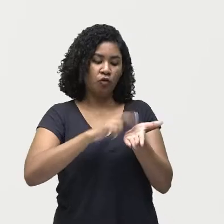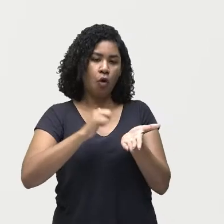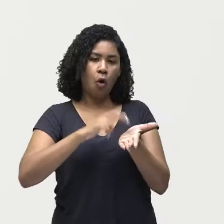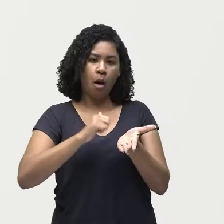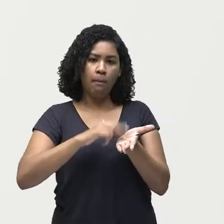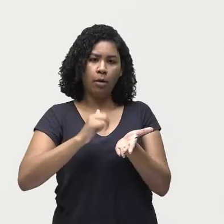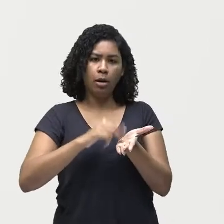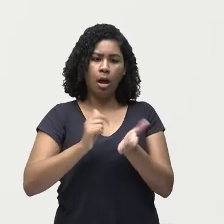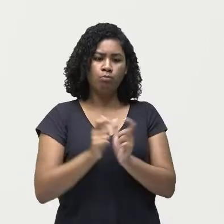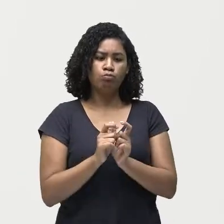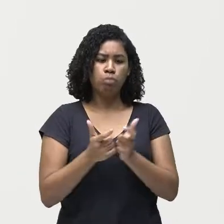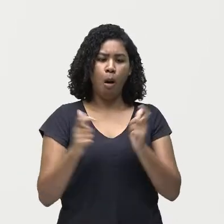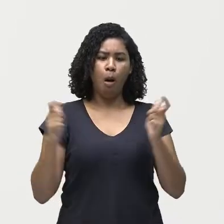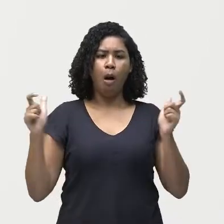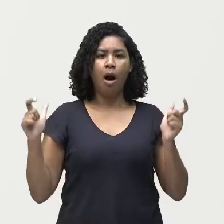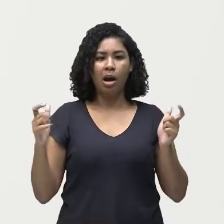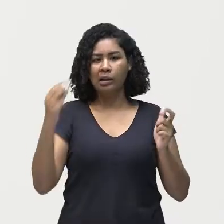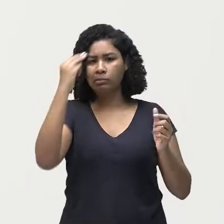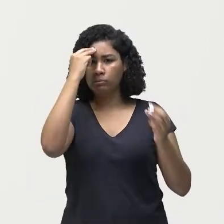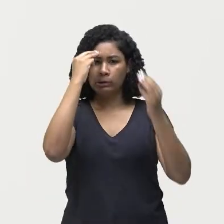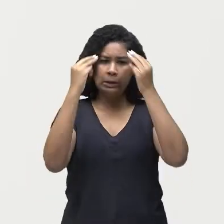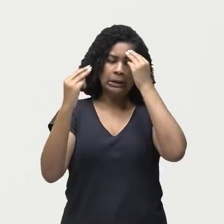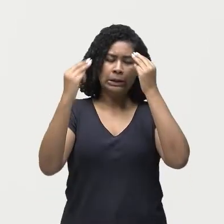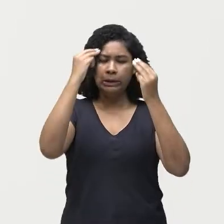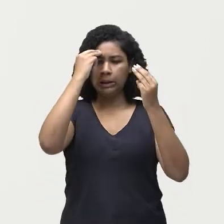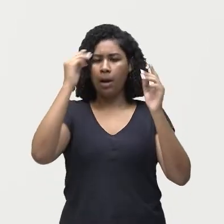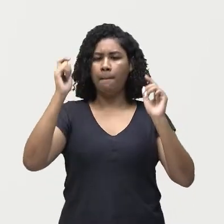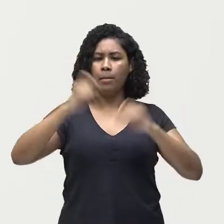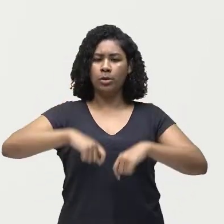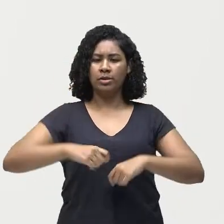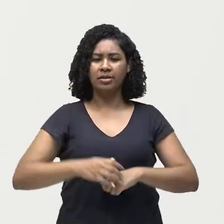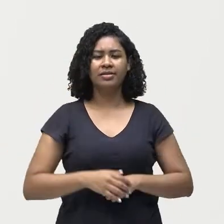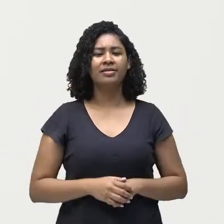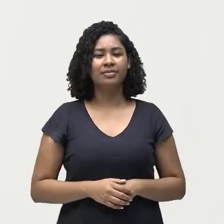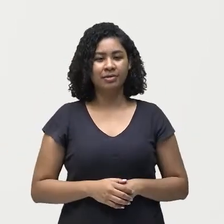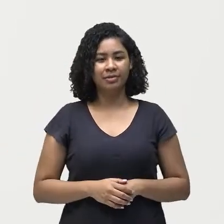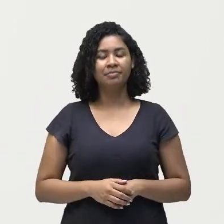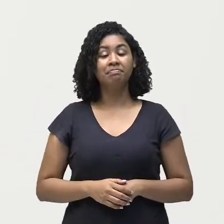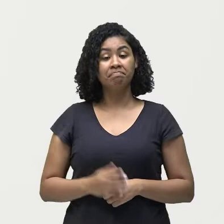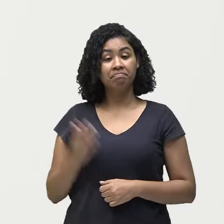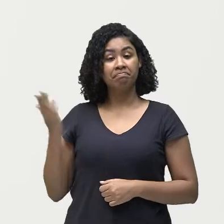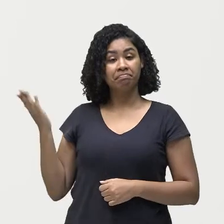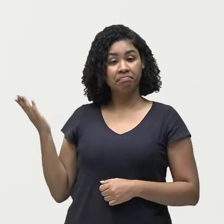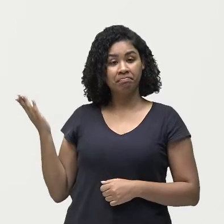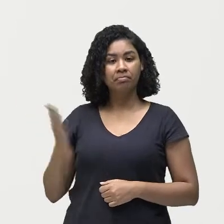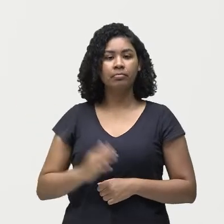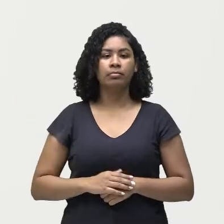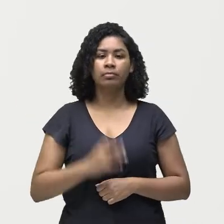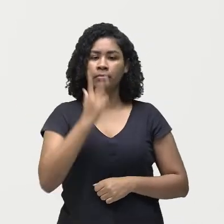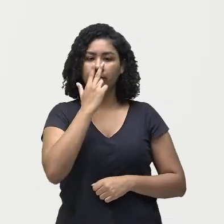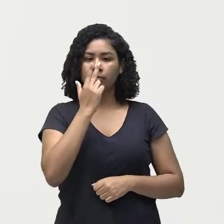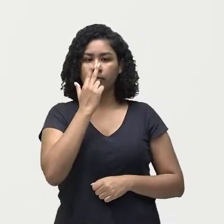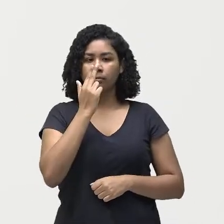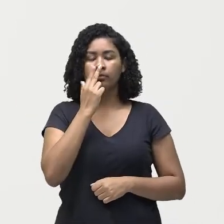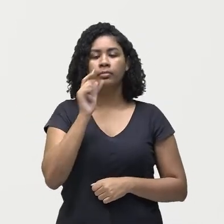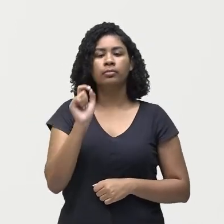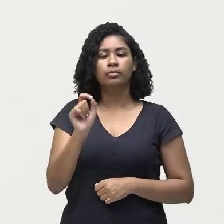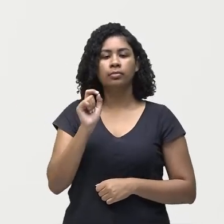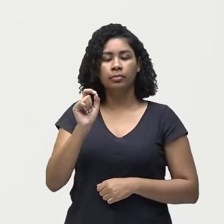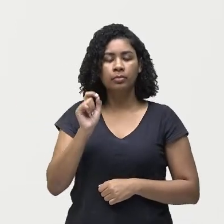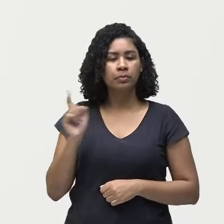vocabulário. Ela me proporciona uma construção lexical, né? Aumenta as palavras que